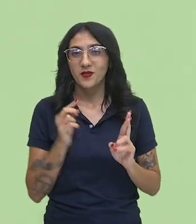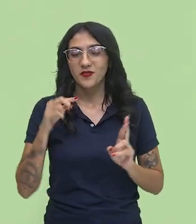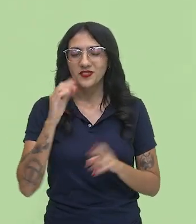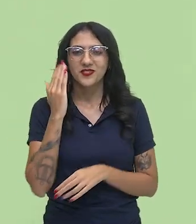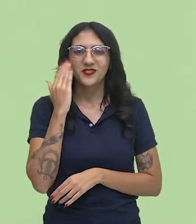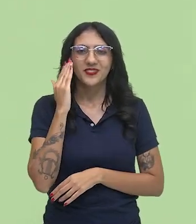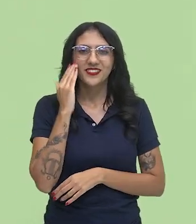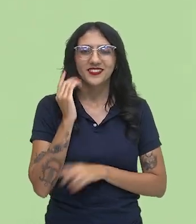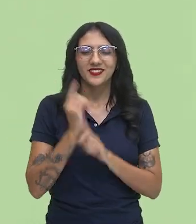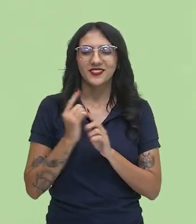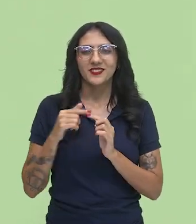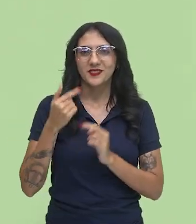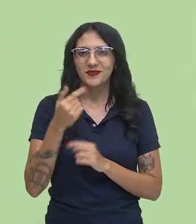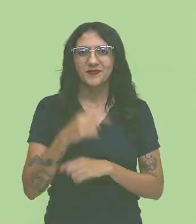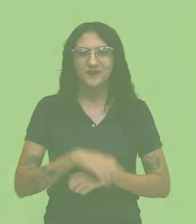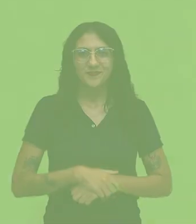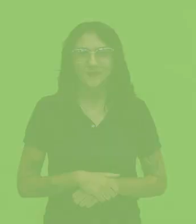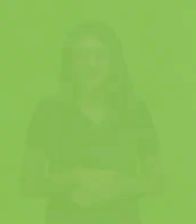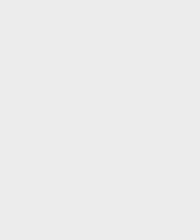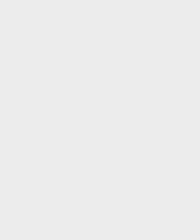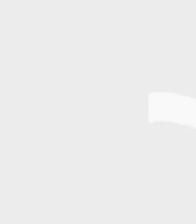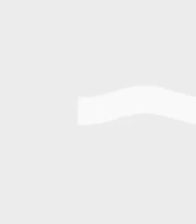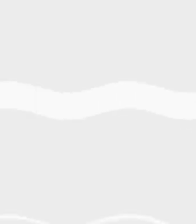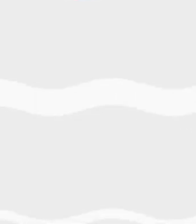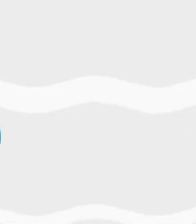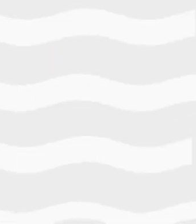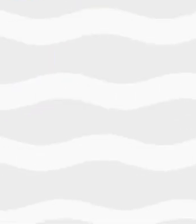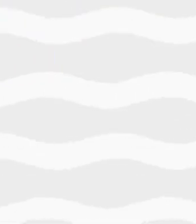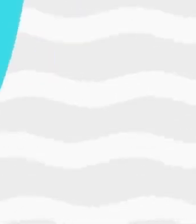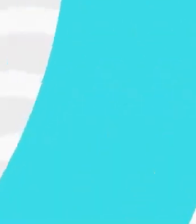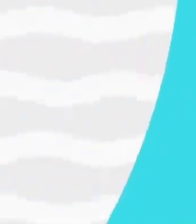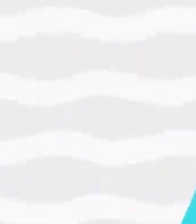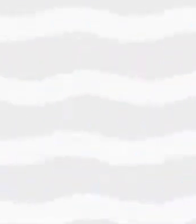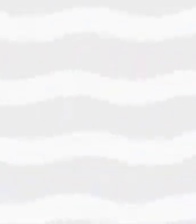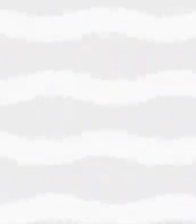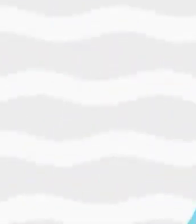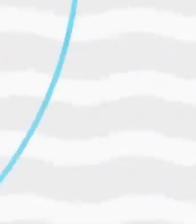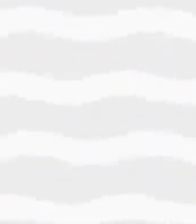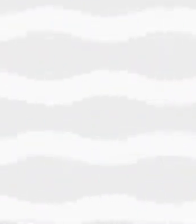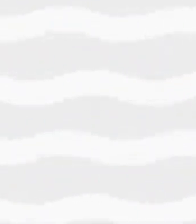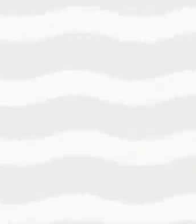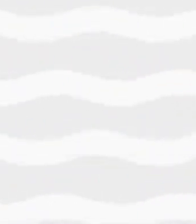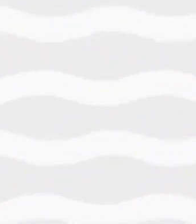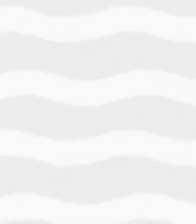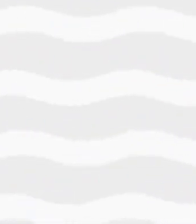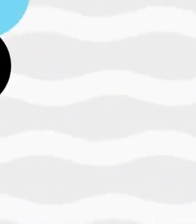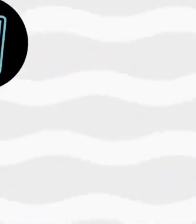entendido e até mais.